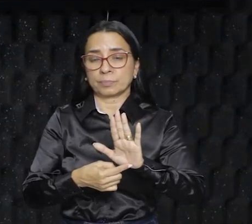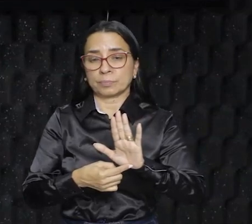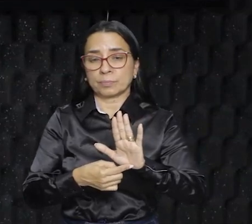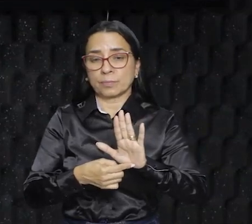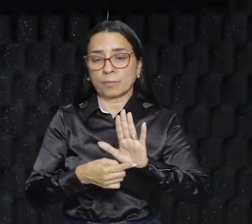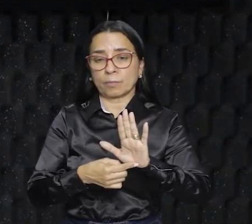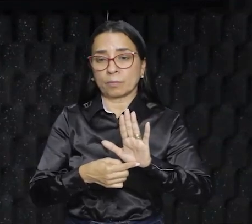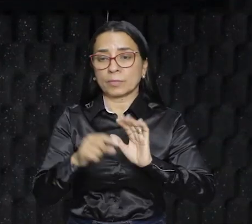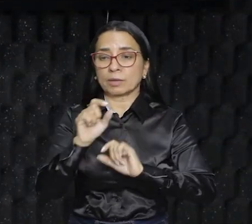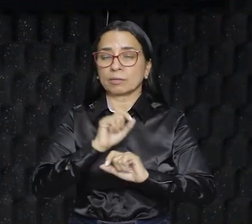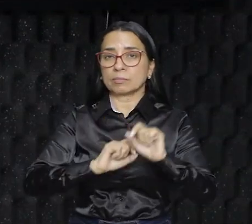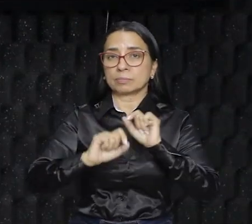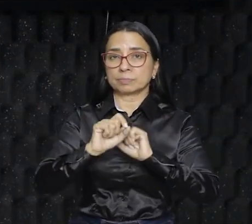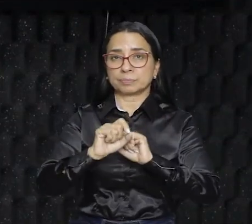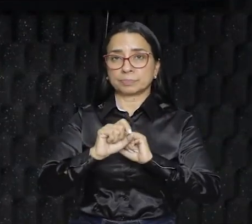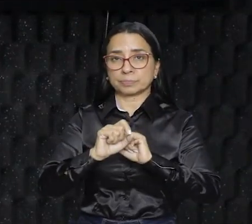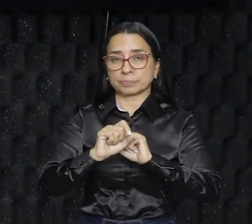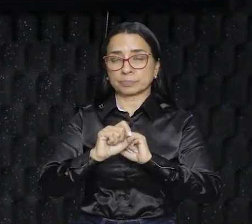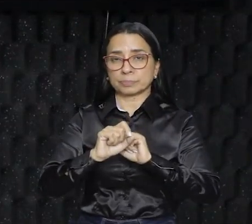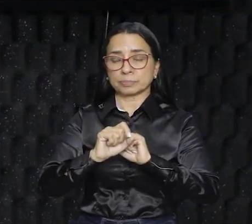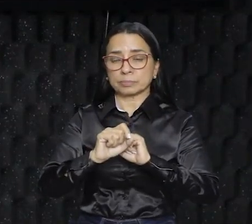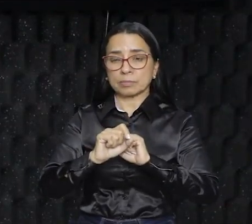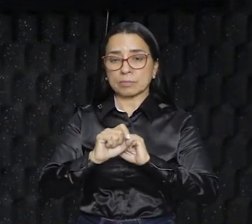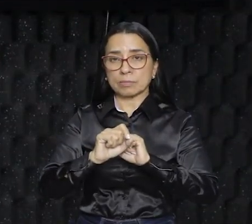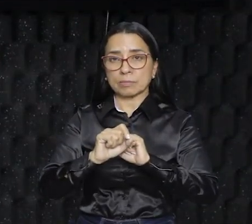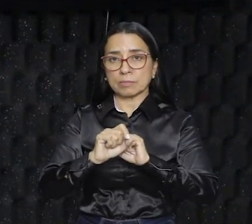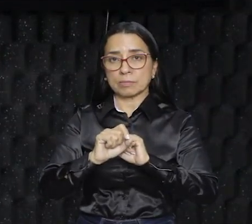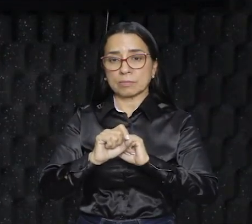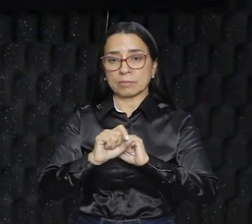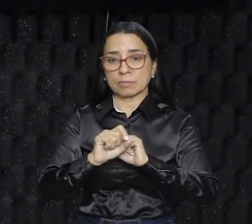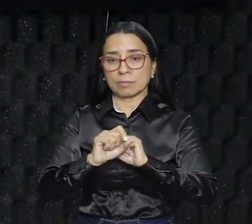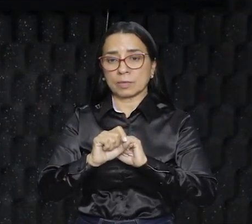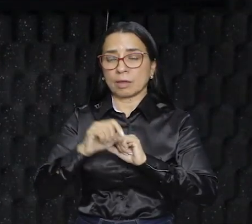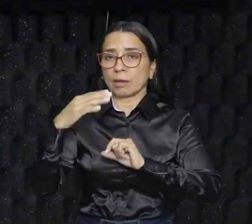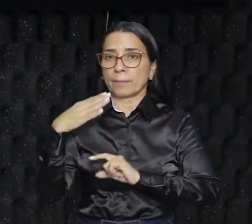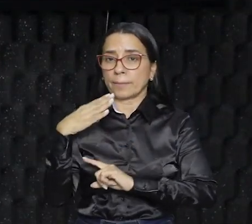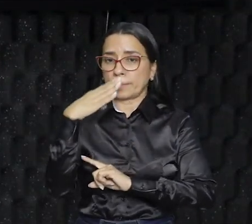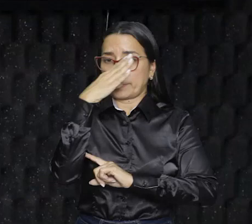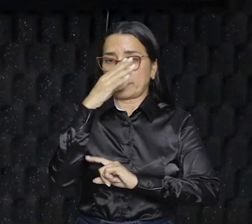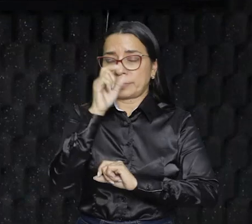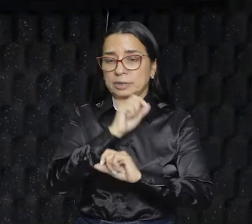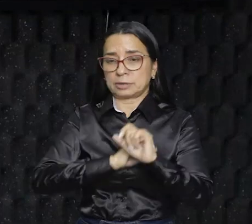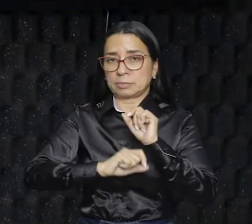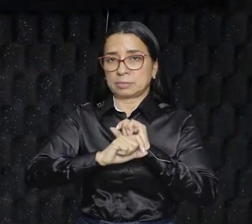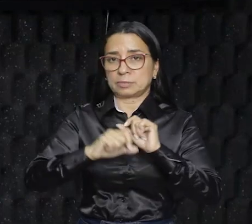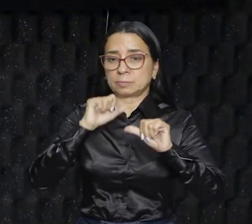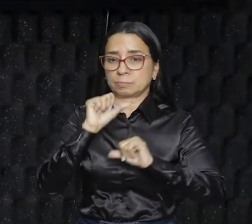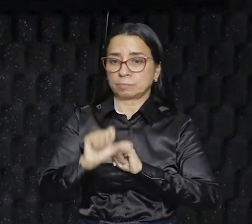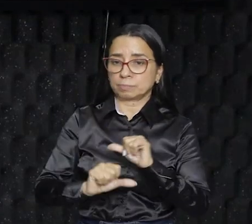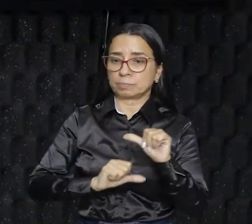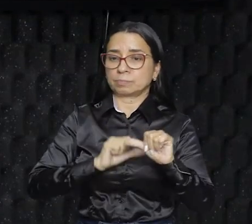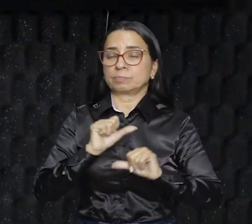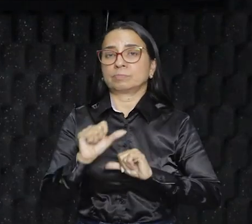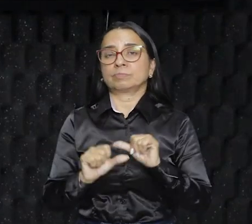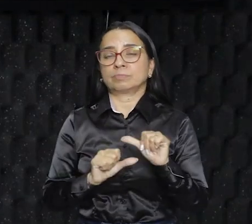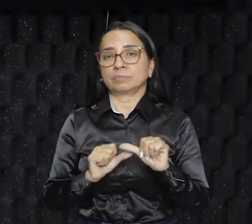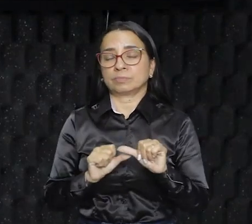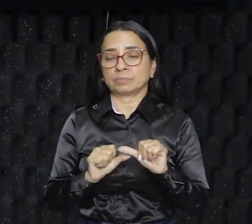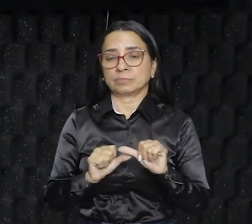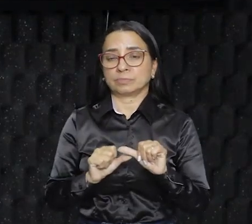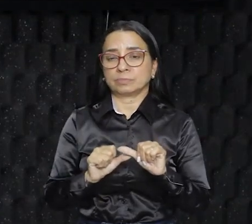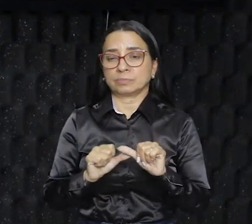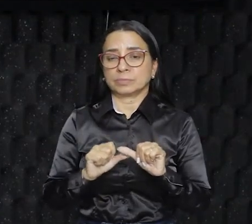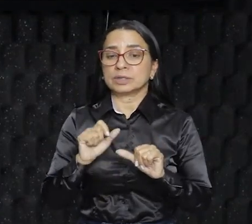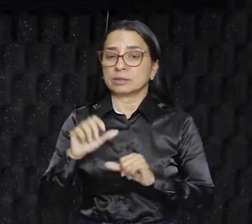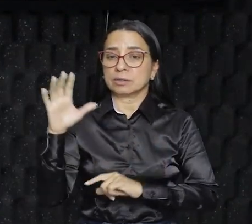vai nos mostrar, na verdade, uma das principais transformações que